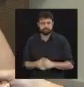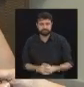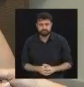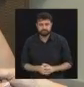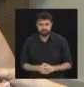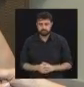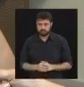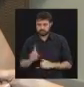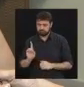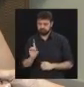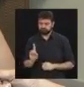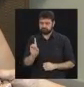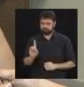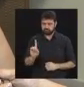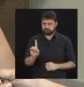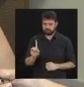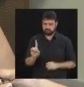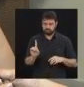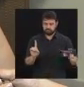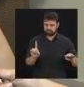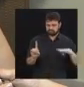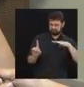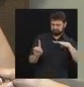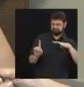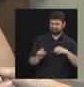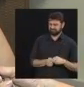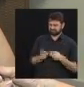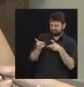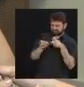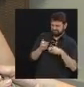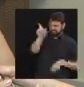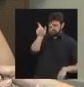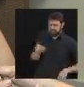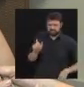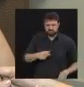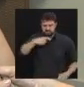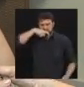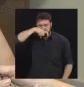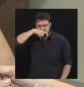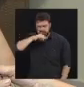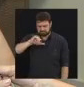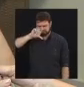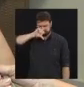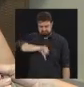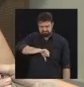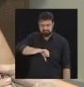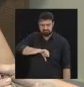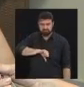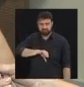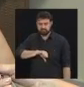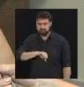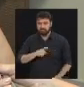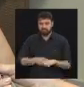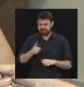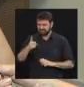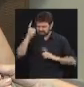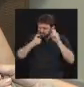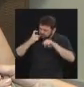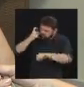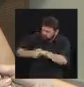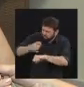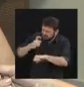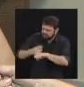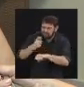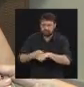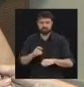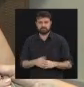Então, quando elas chegam no ambiente, elas são muito confundidas com pessoas mal-humoradas. porque a expressão é congelada, né? Então,